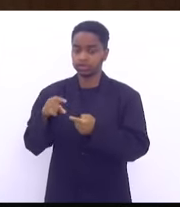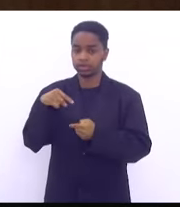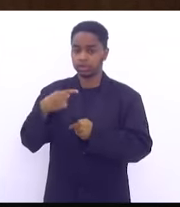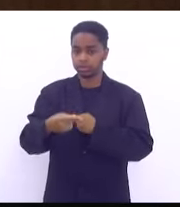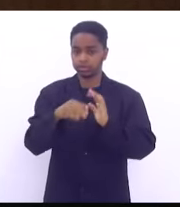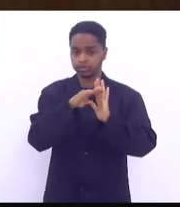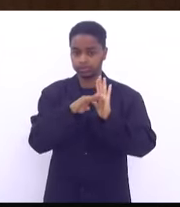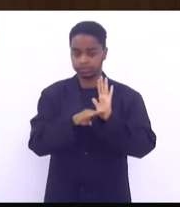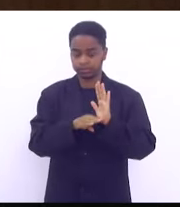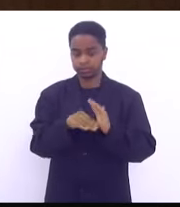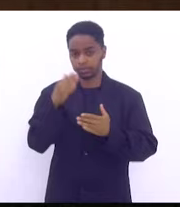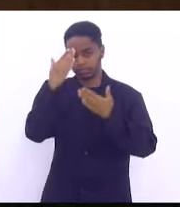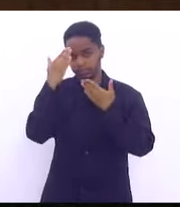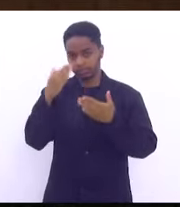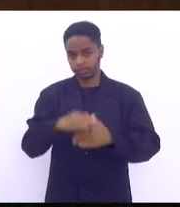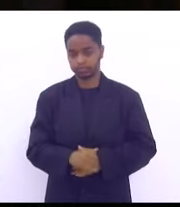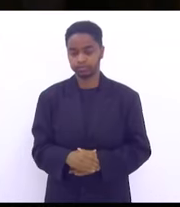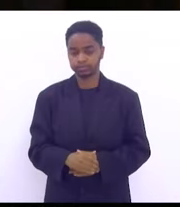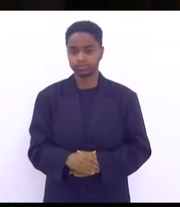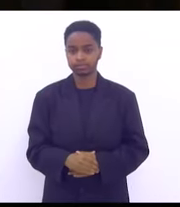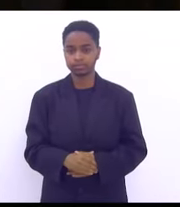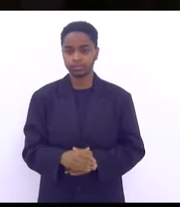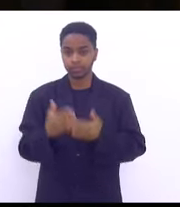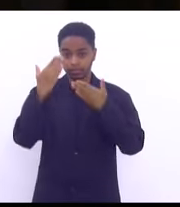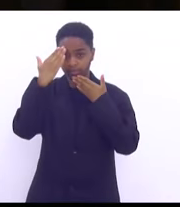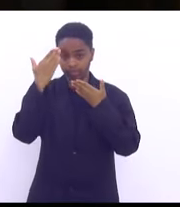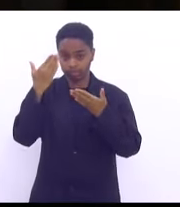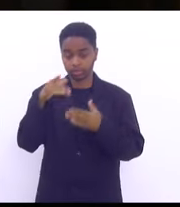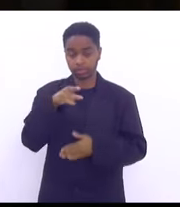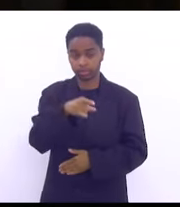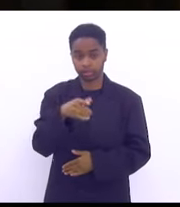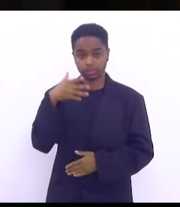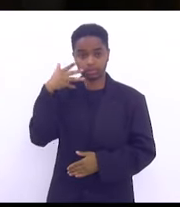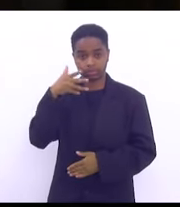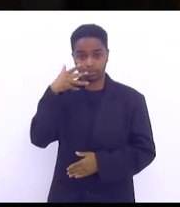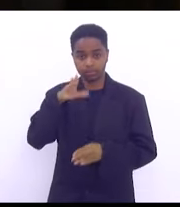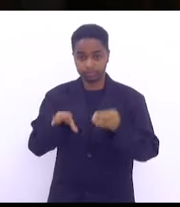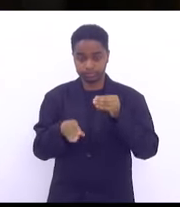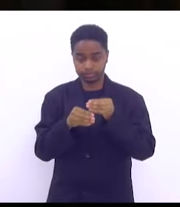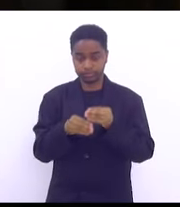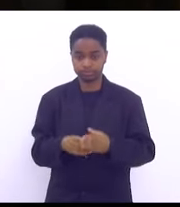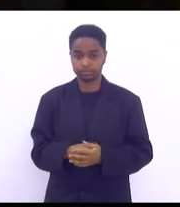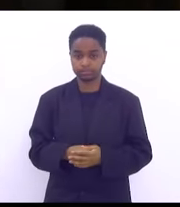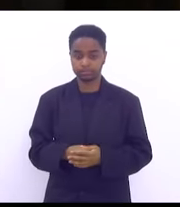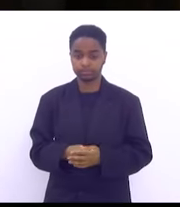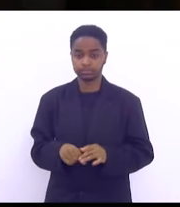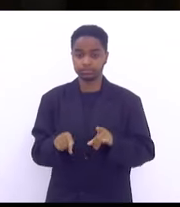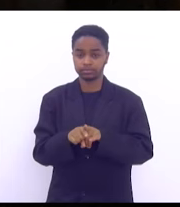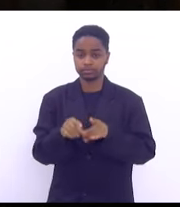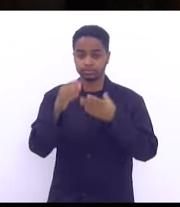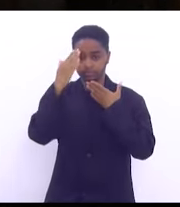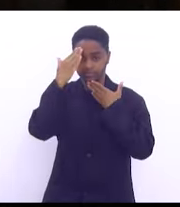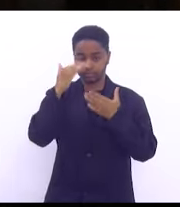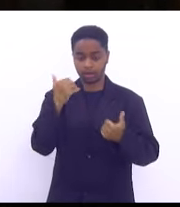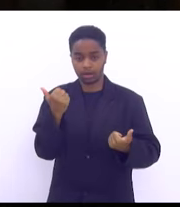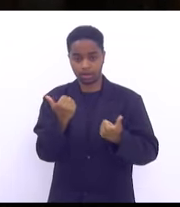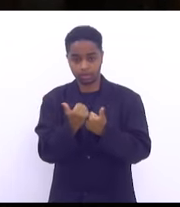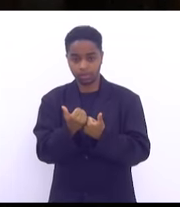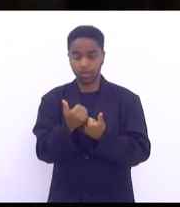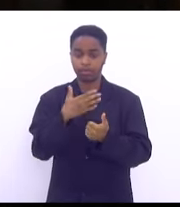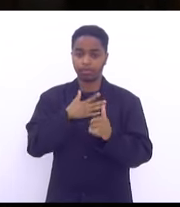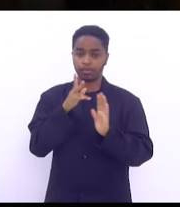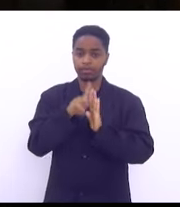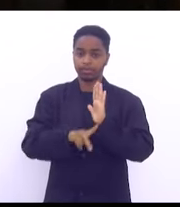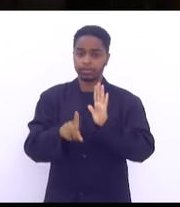dia. Muito obrigado, senhor. Agradeço muito a Vossa Excelência a intervenção, agradeço a Vossa Excelência o apoio ao